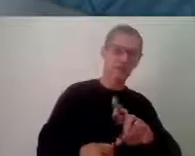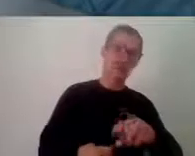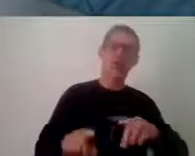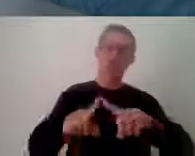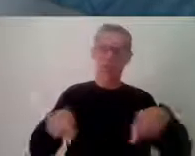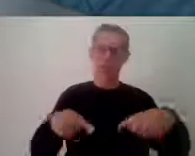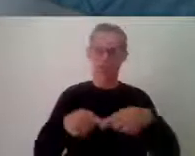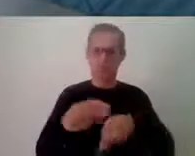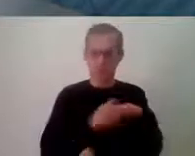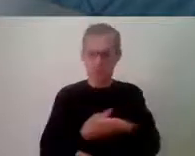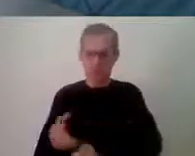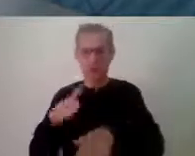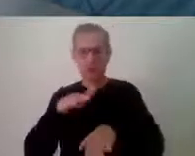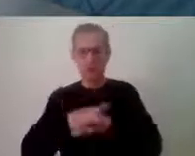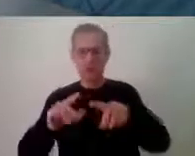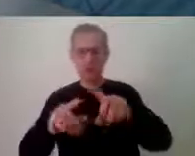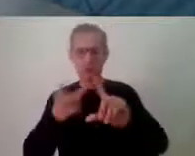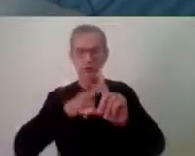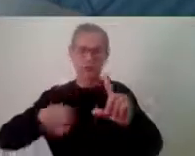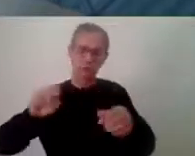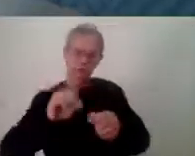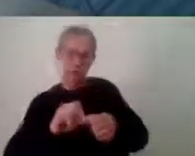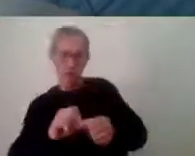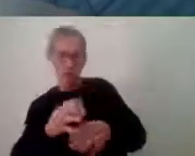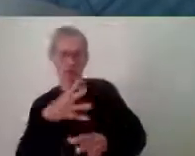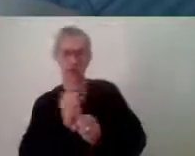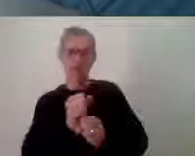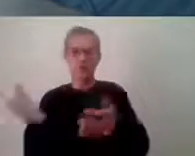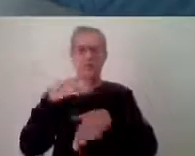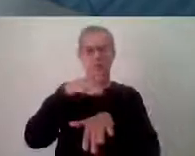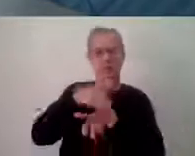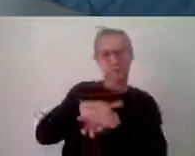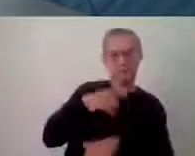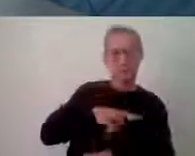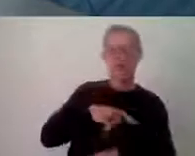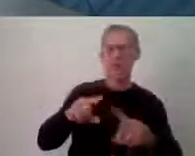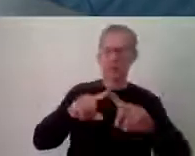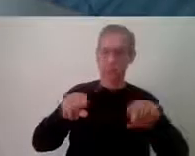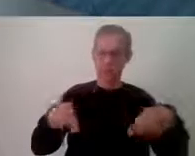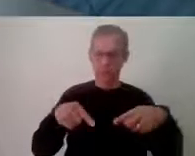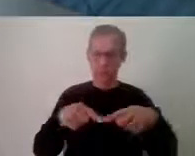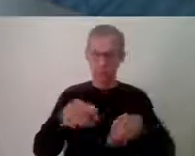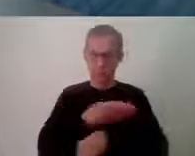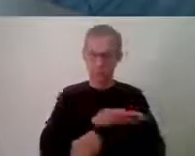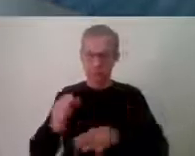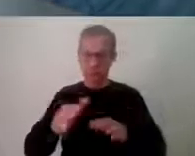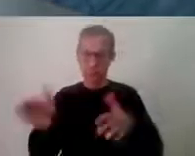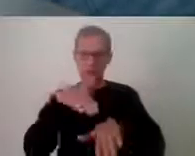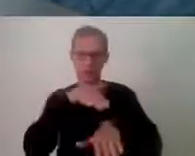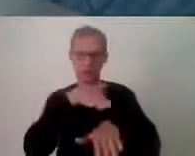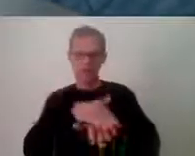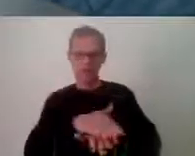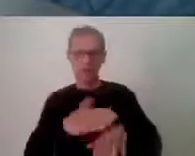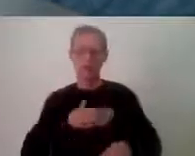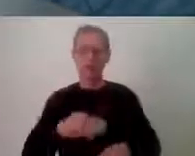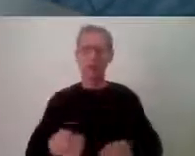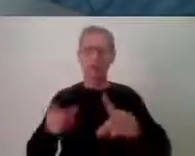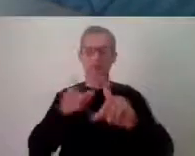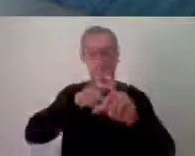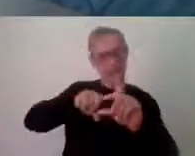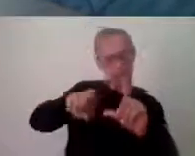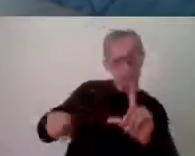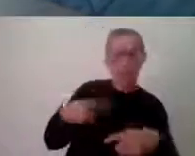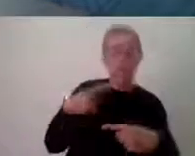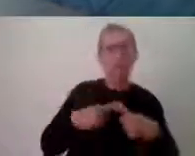abaixo da minha curva. Quando a gente faz a soma superior, nós vamos ter espaços em branco acima da minha curva. É